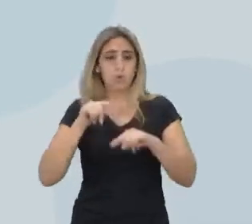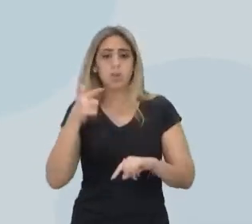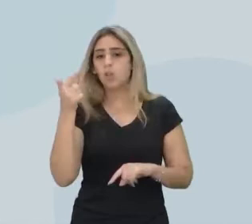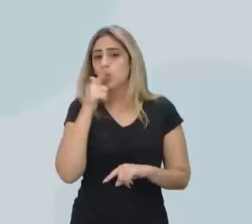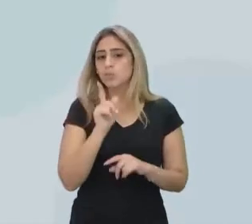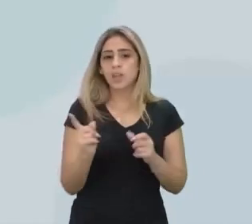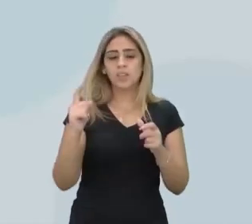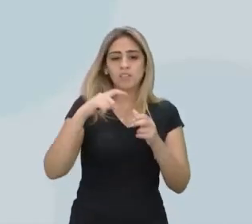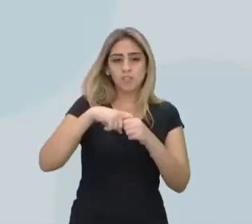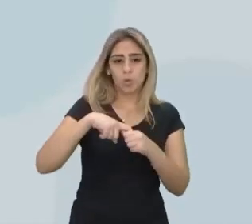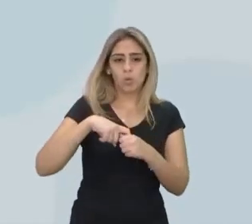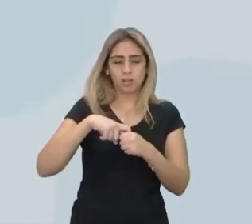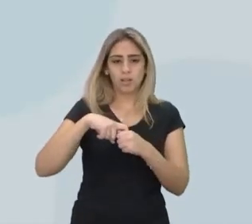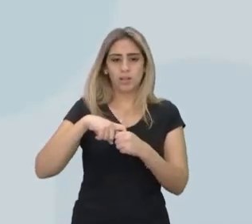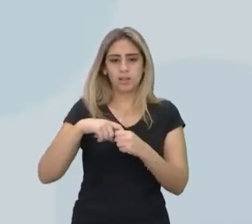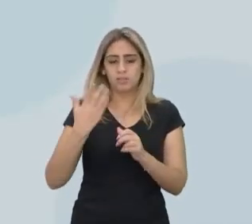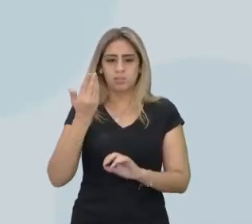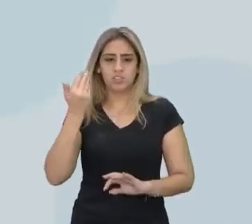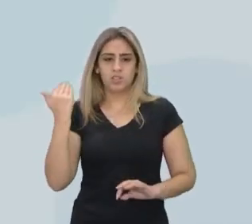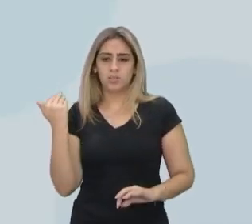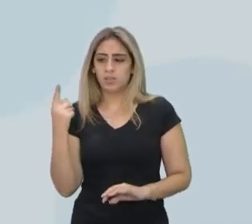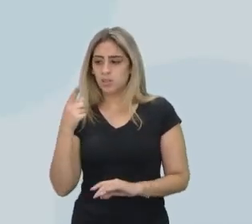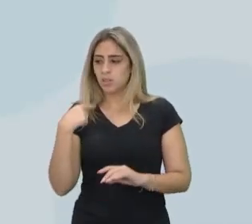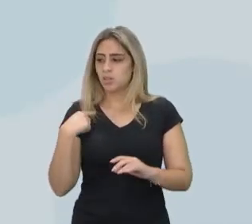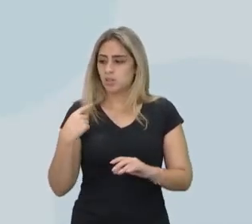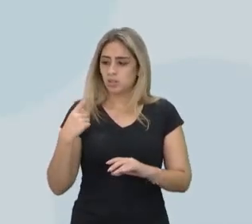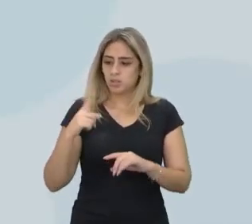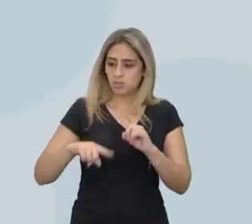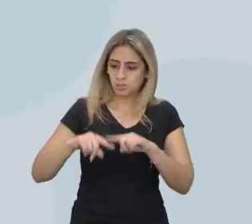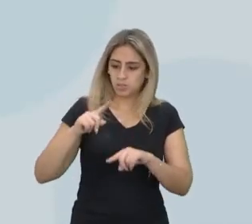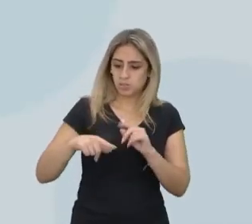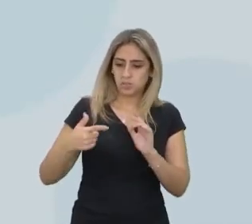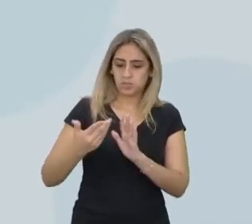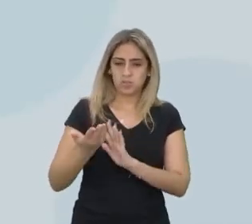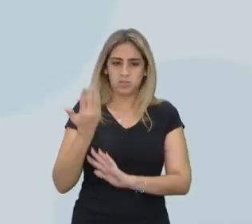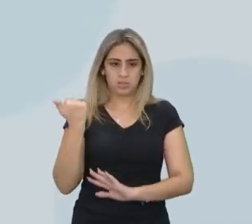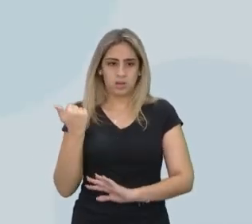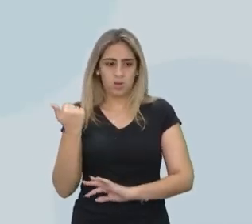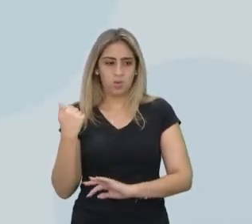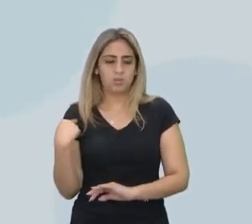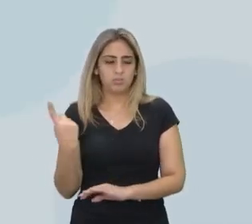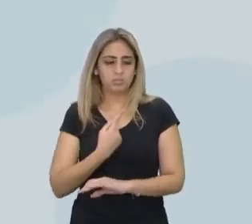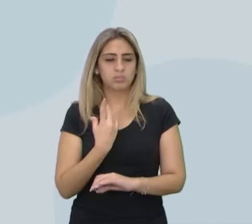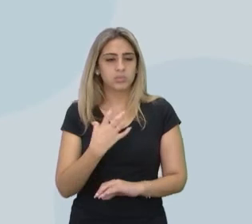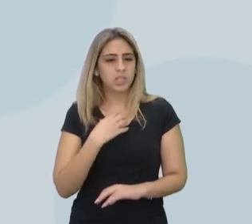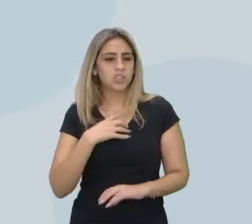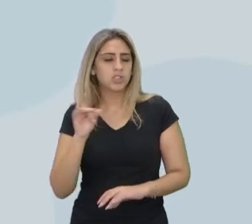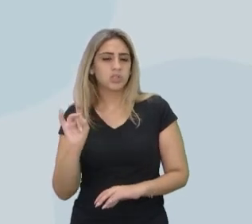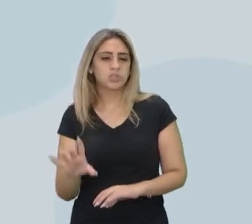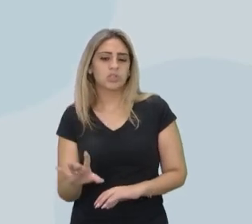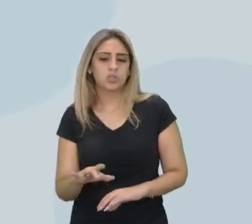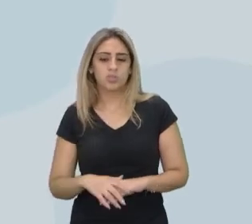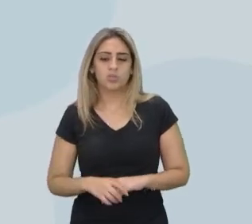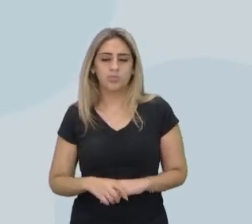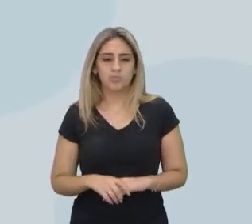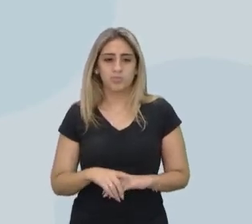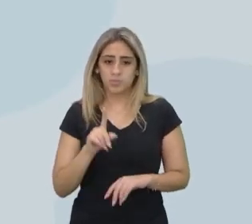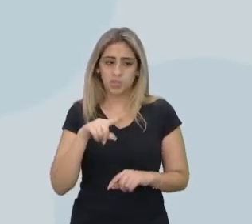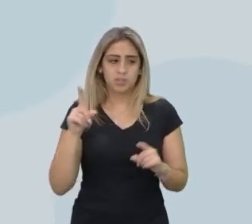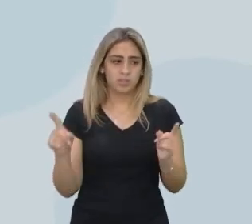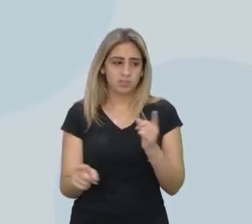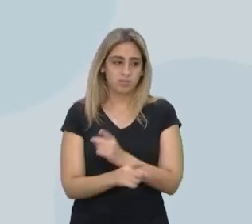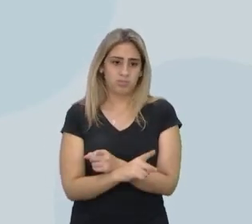a composição de antigamente, a composição anterior. Então, é uma reação de um sentido só, reação